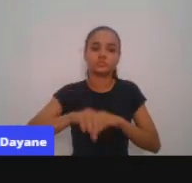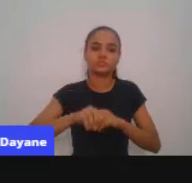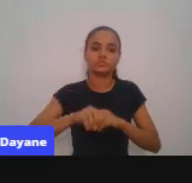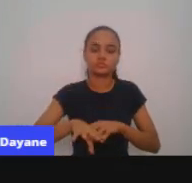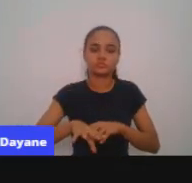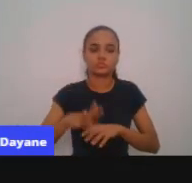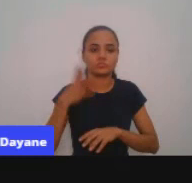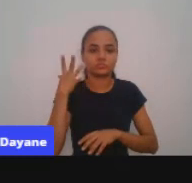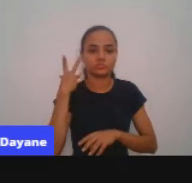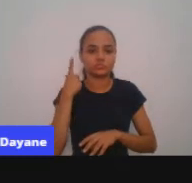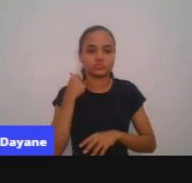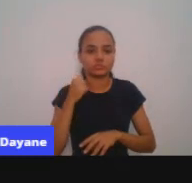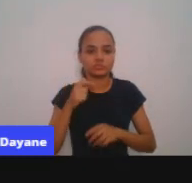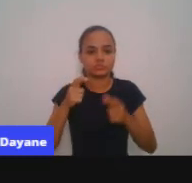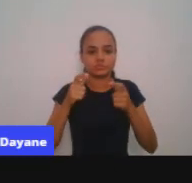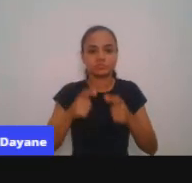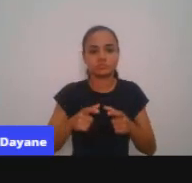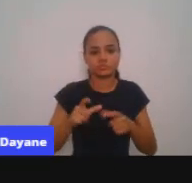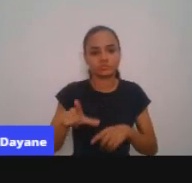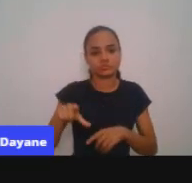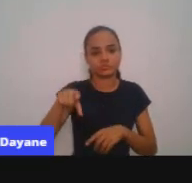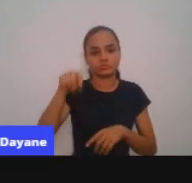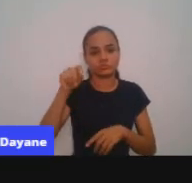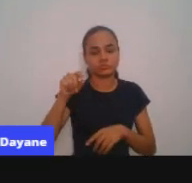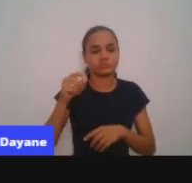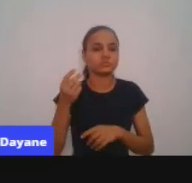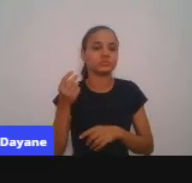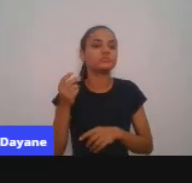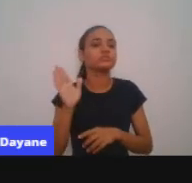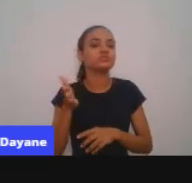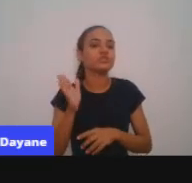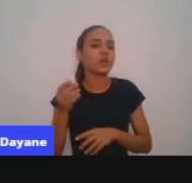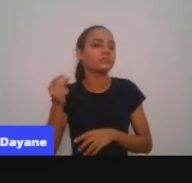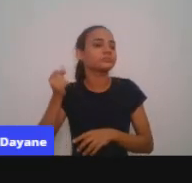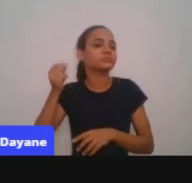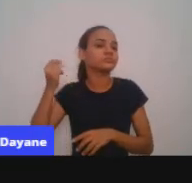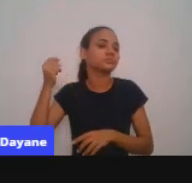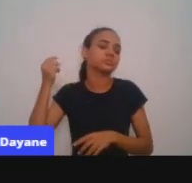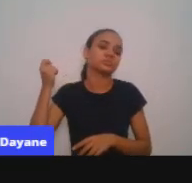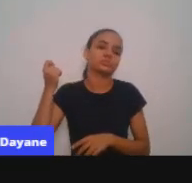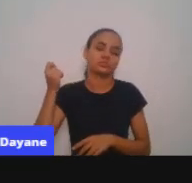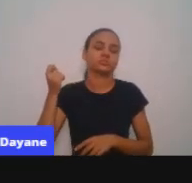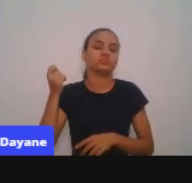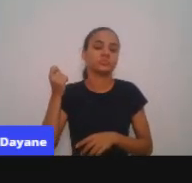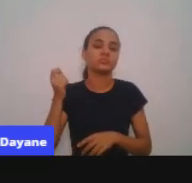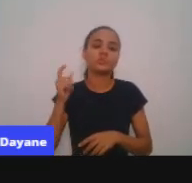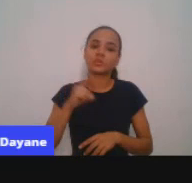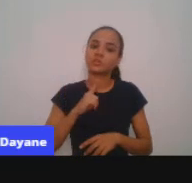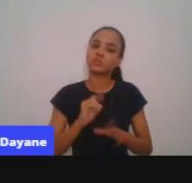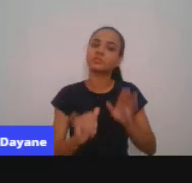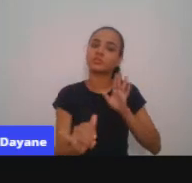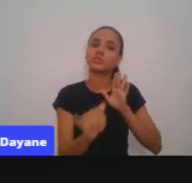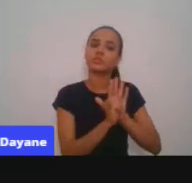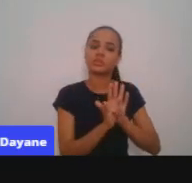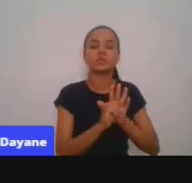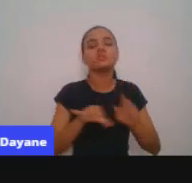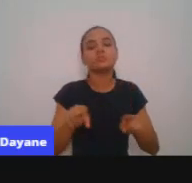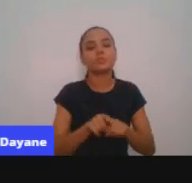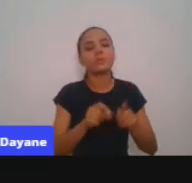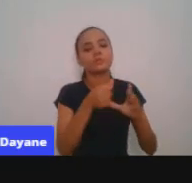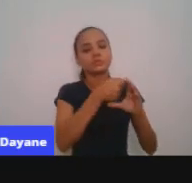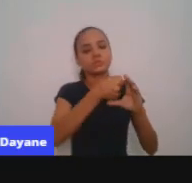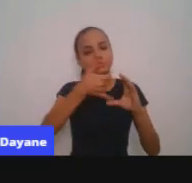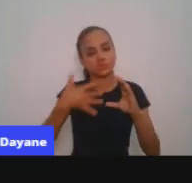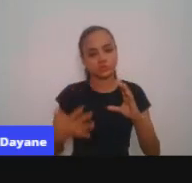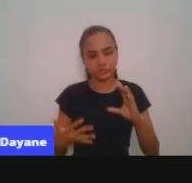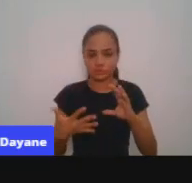muito tempo e que ela já tem a sua identidade, tem as suas características, e de repente, né, a